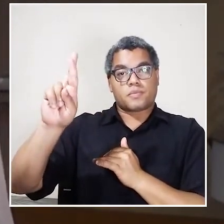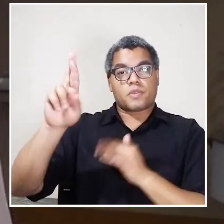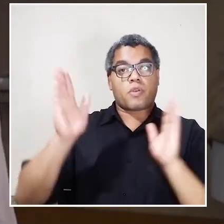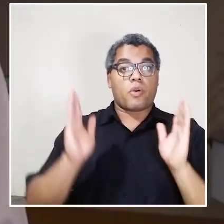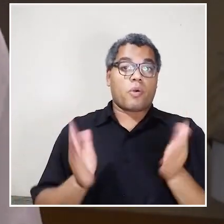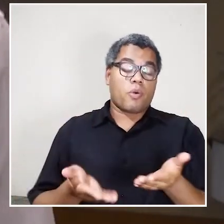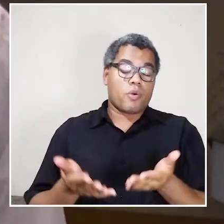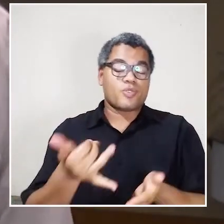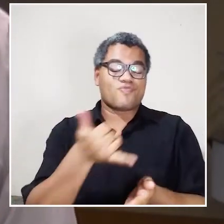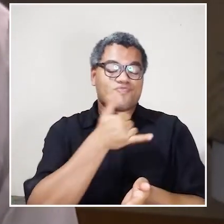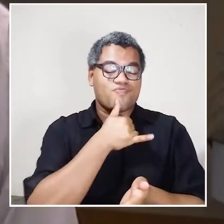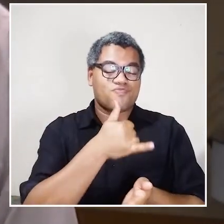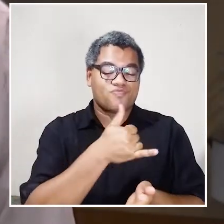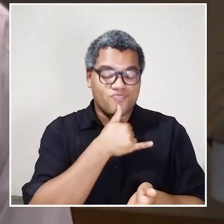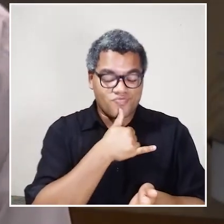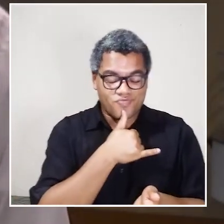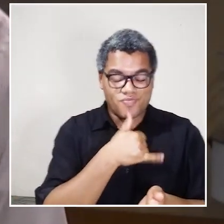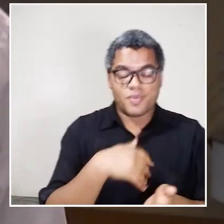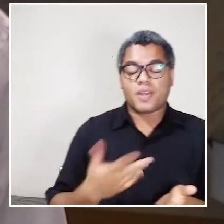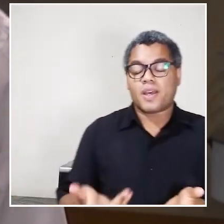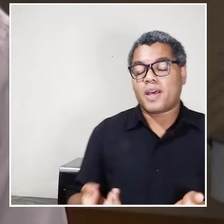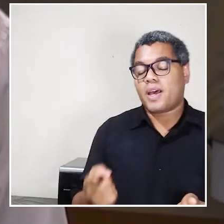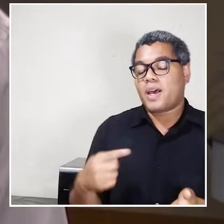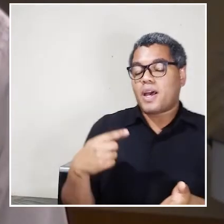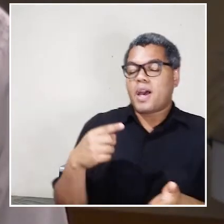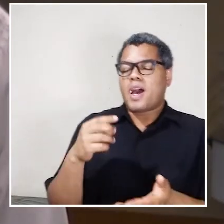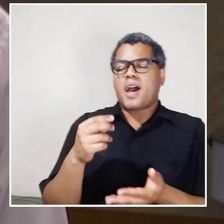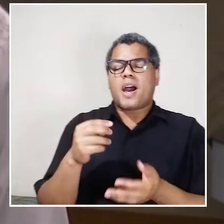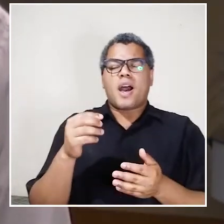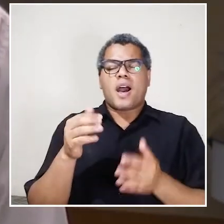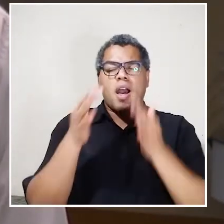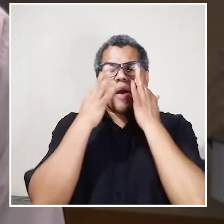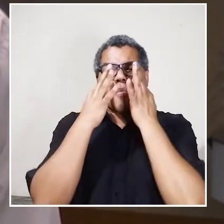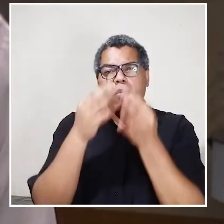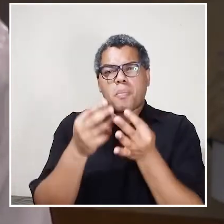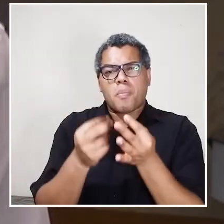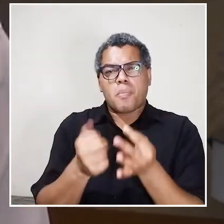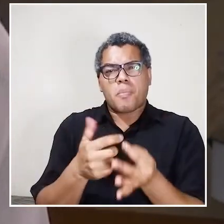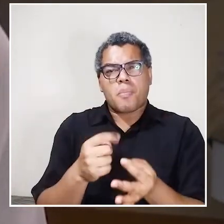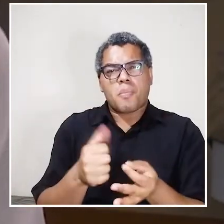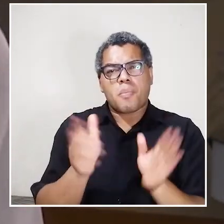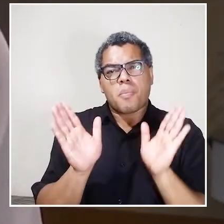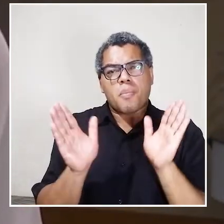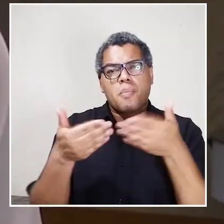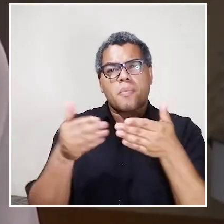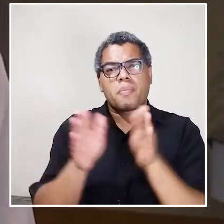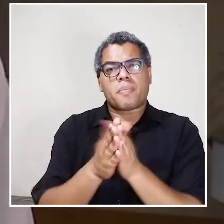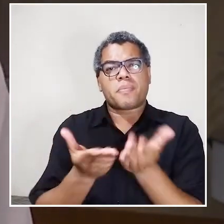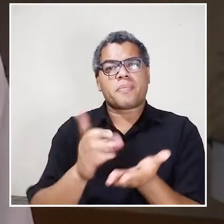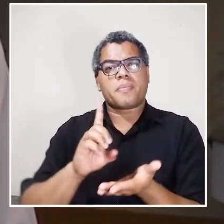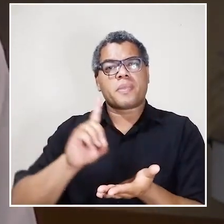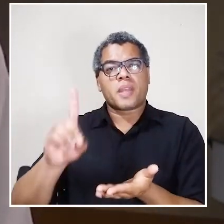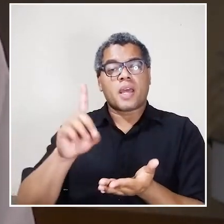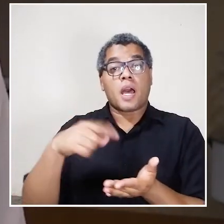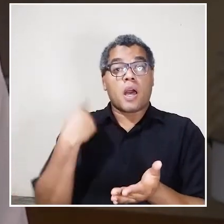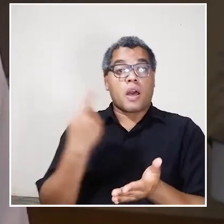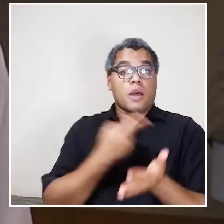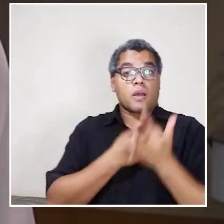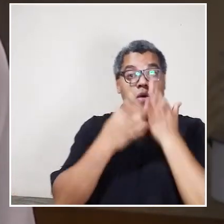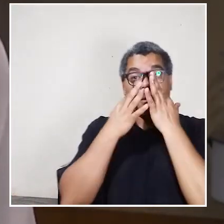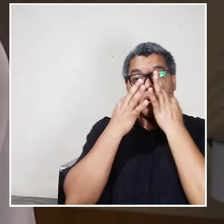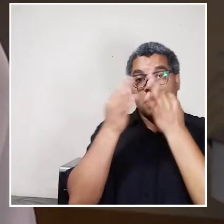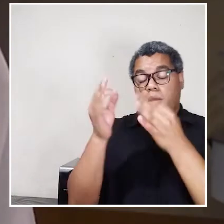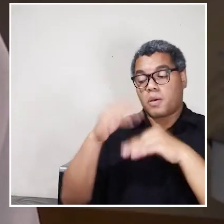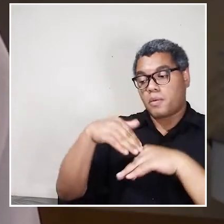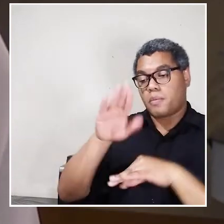Hoje, infelizmente, damos muita pouca atenção à palavra do Senhor. Estamos muito mais atentos